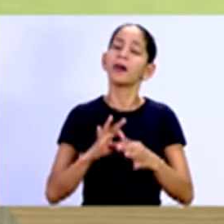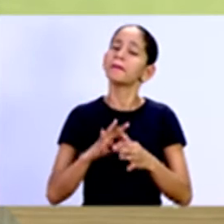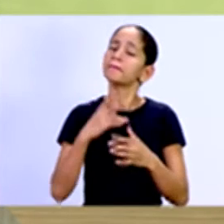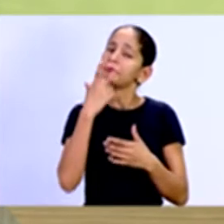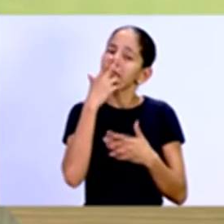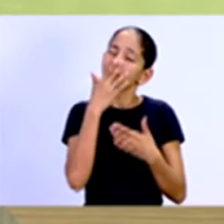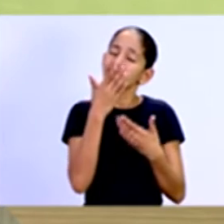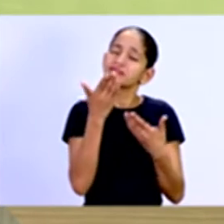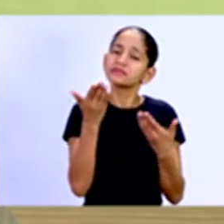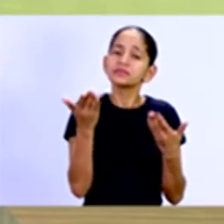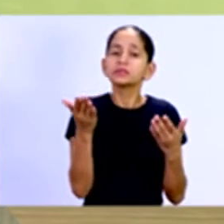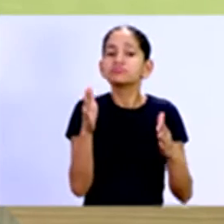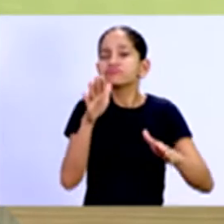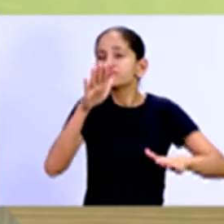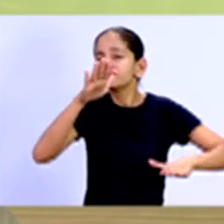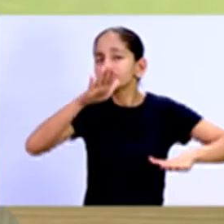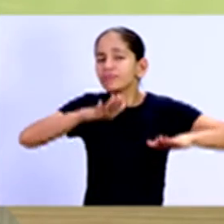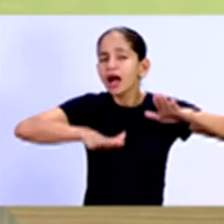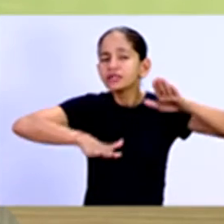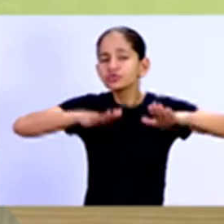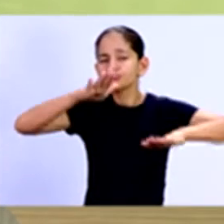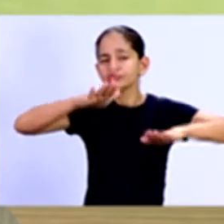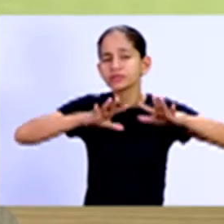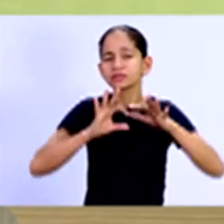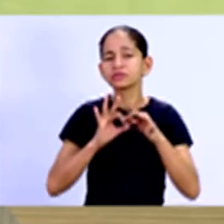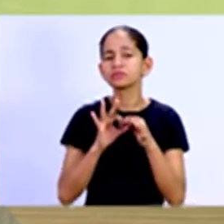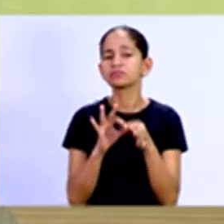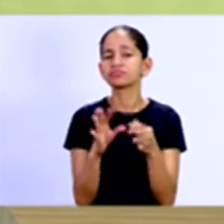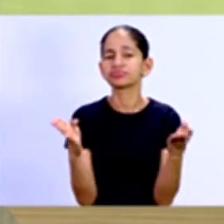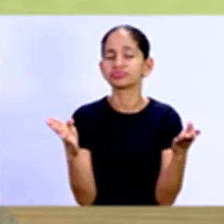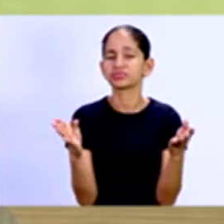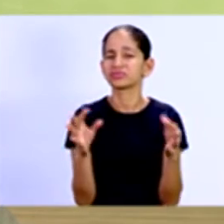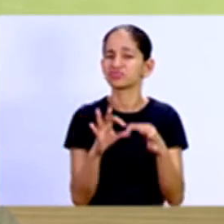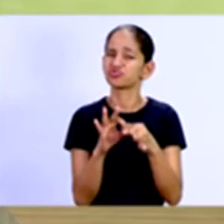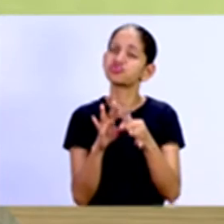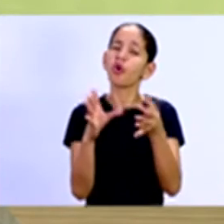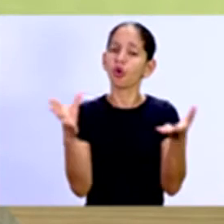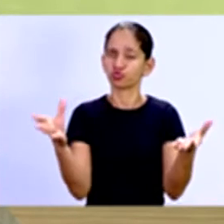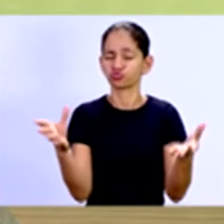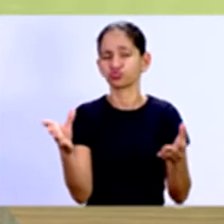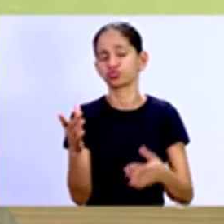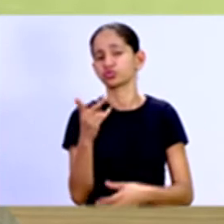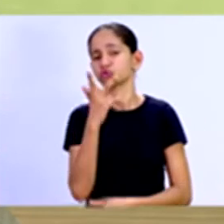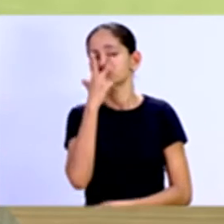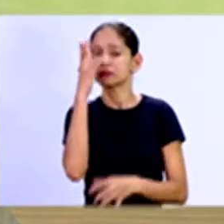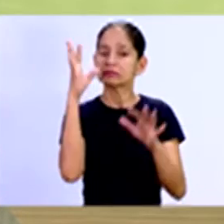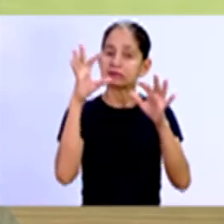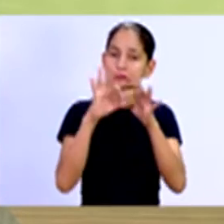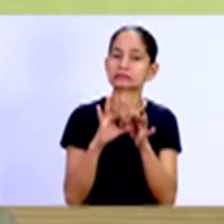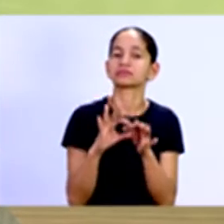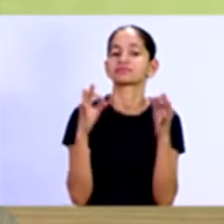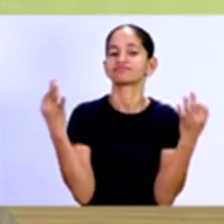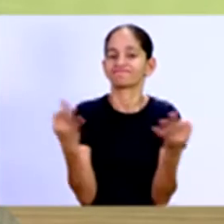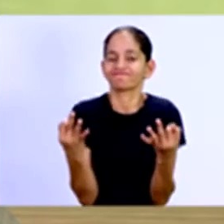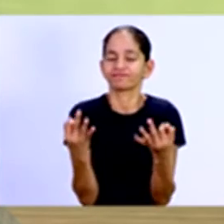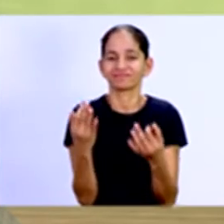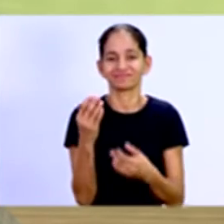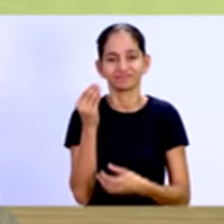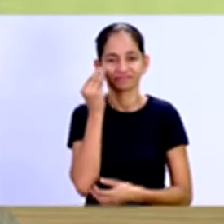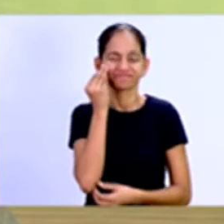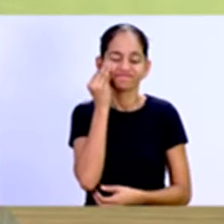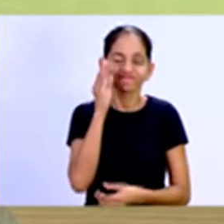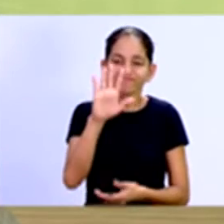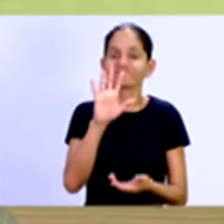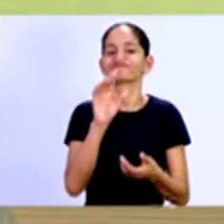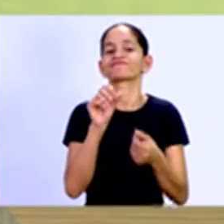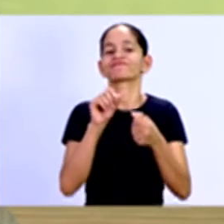que foge um pouco da nossa compreensão no sentido de contextualizar ela na questão. Mas eu acredito que,